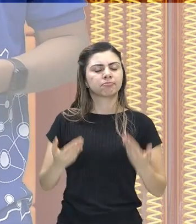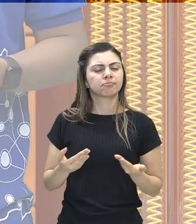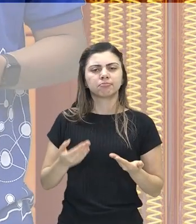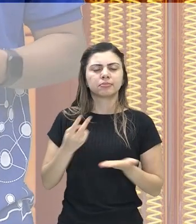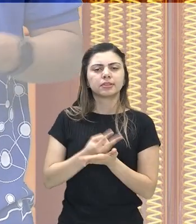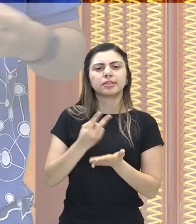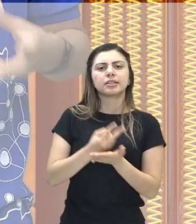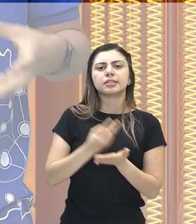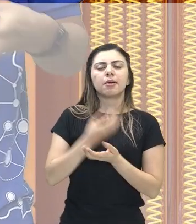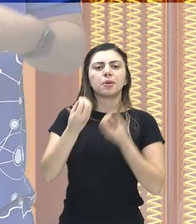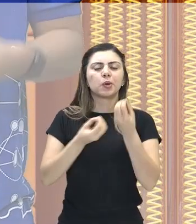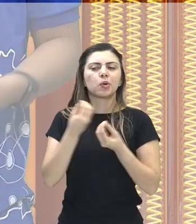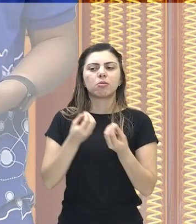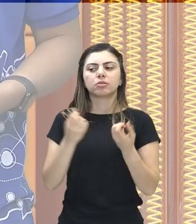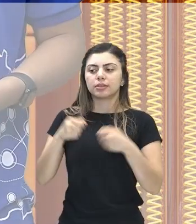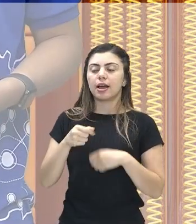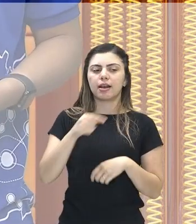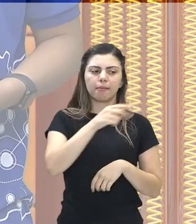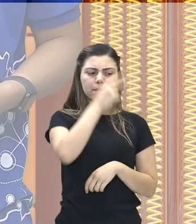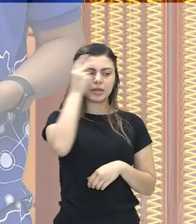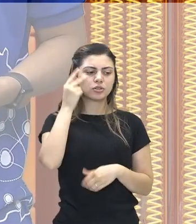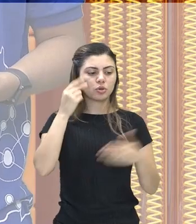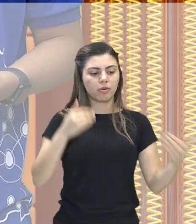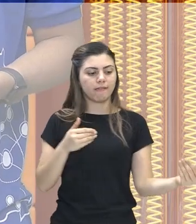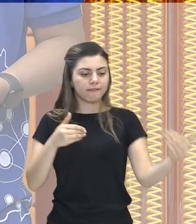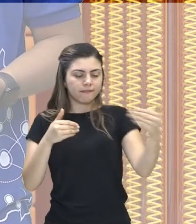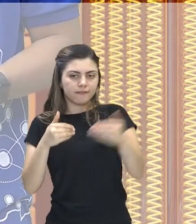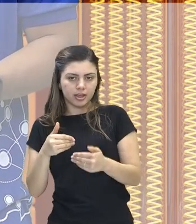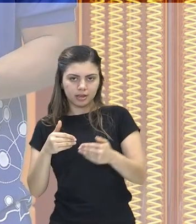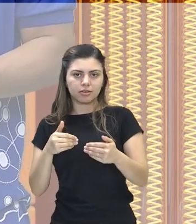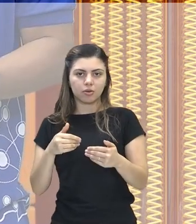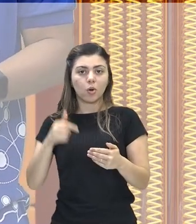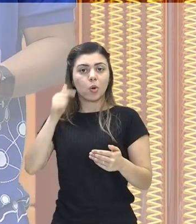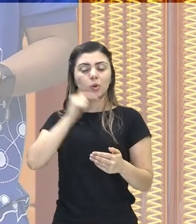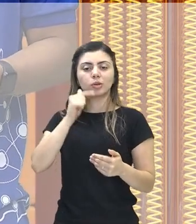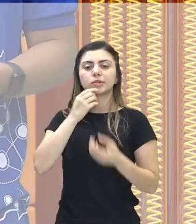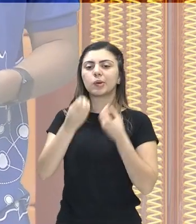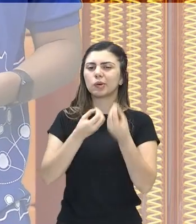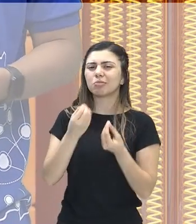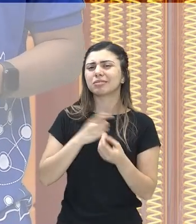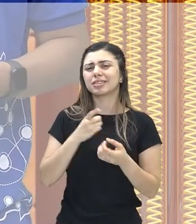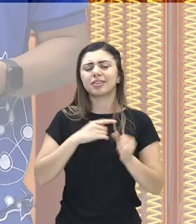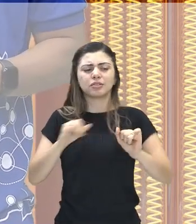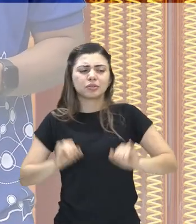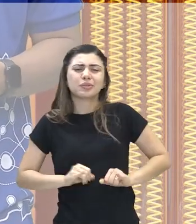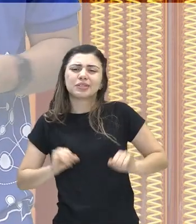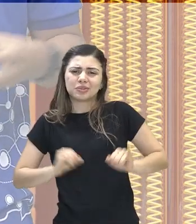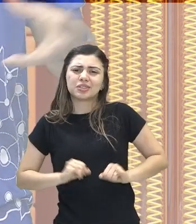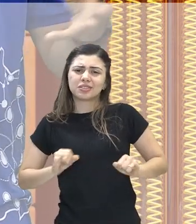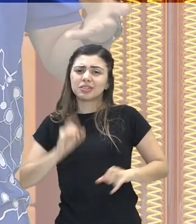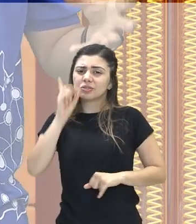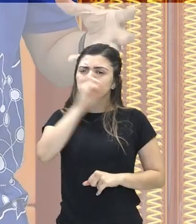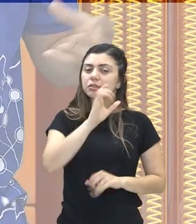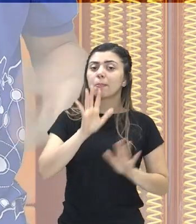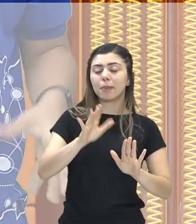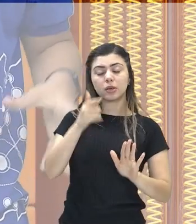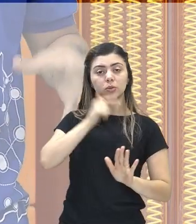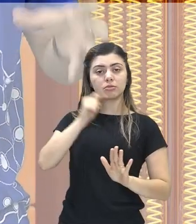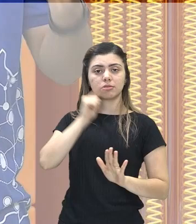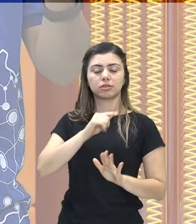ter uma postura de acolhimento, porque essa pessoa chegou até ali, ela conseguiu, né, passar por vários obstáculos, né?